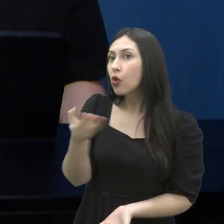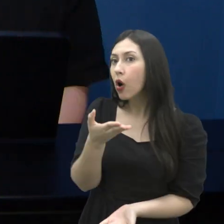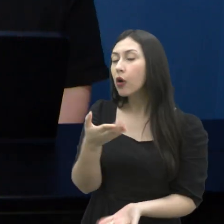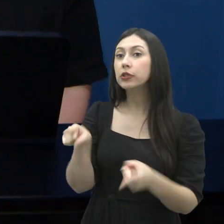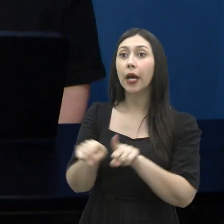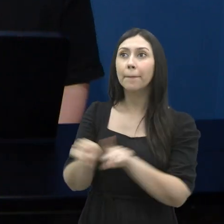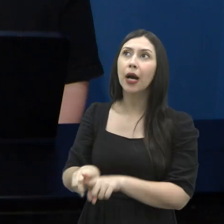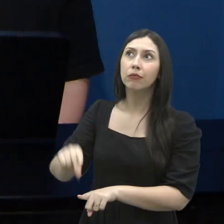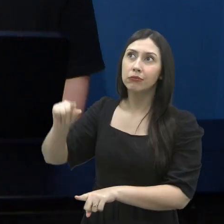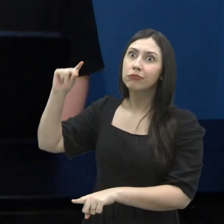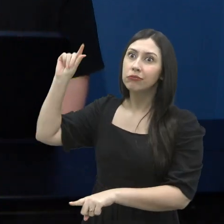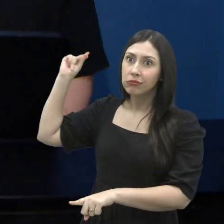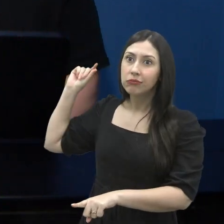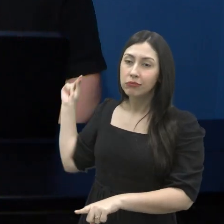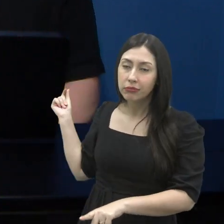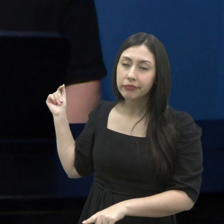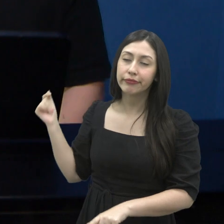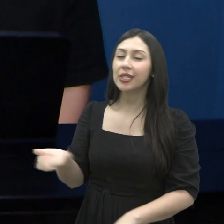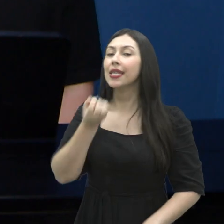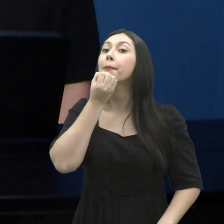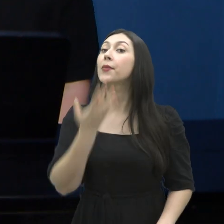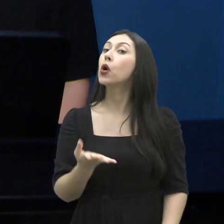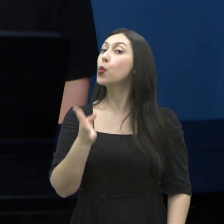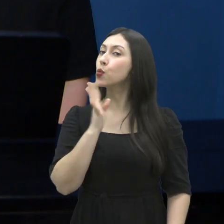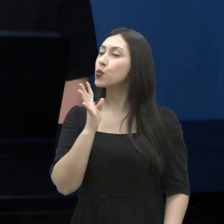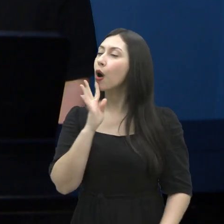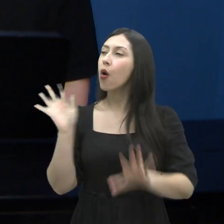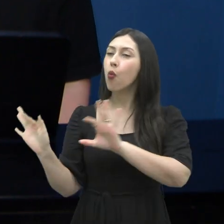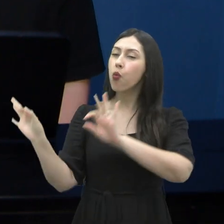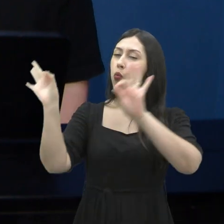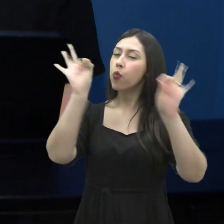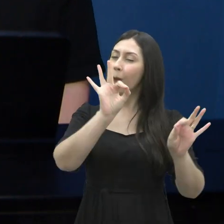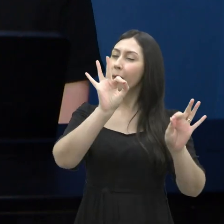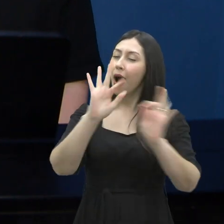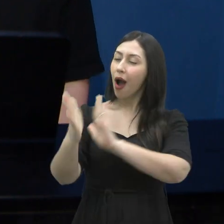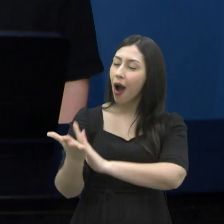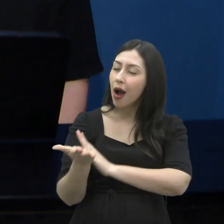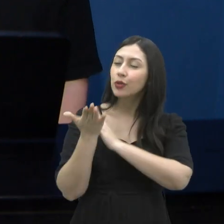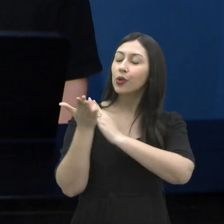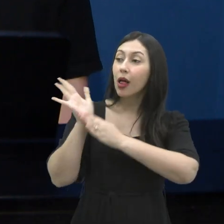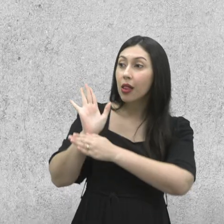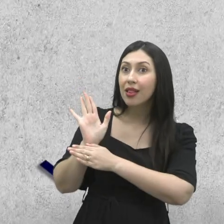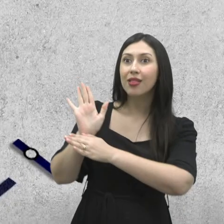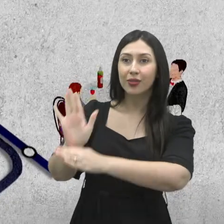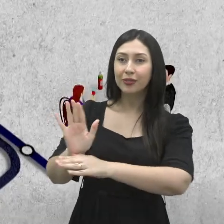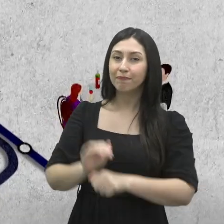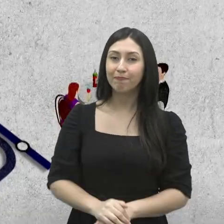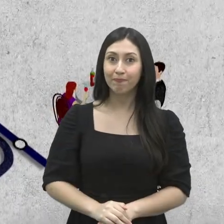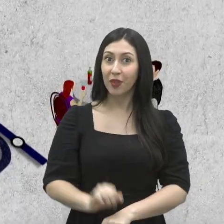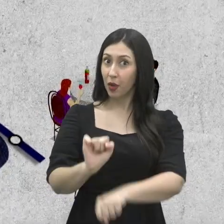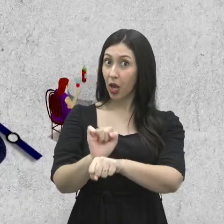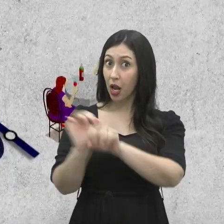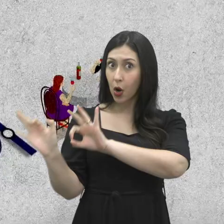as coisas mais antigas também. É bom saber acompanhar o aluno, né? Acho que traz uma autonomia para o aluno também. Fique com a